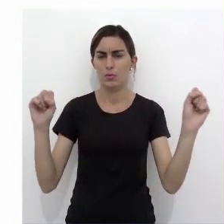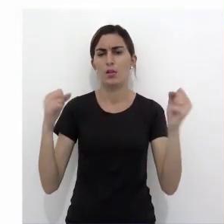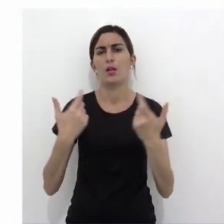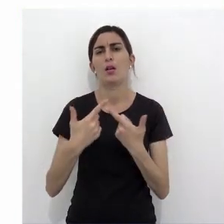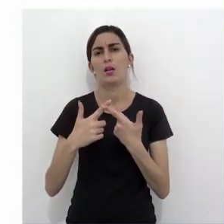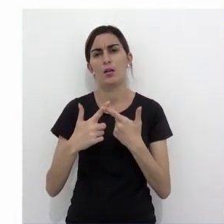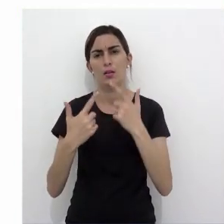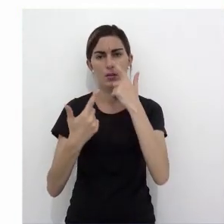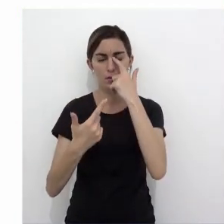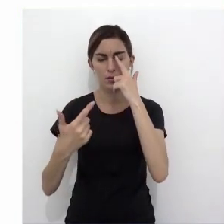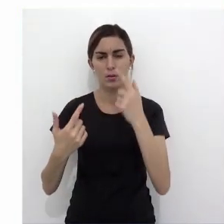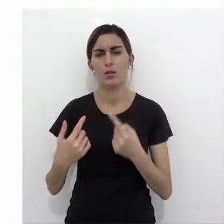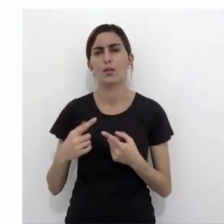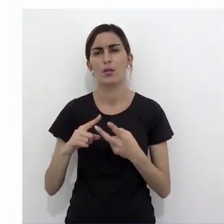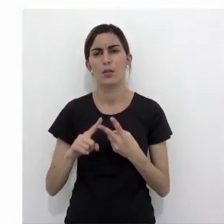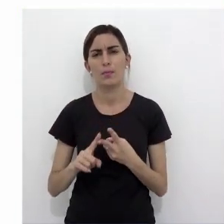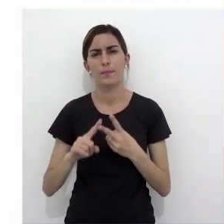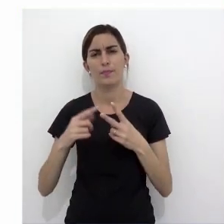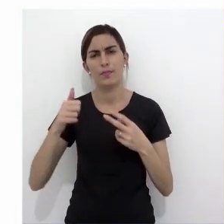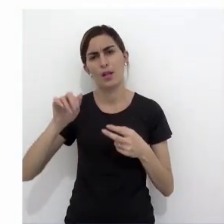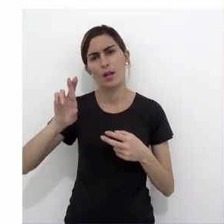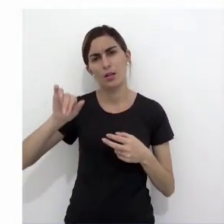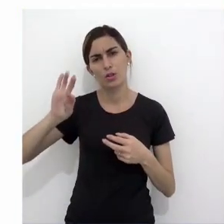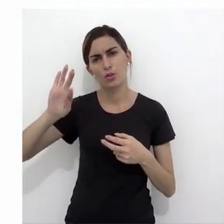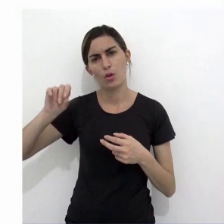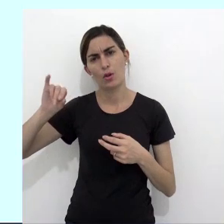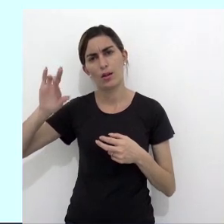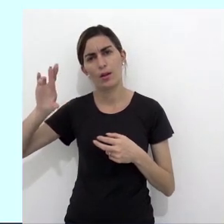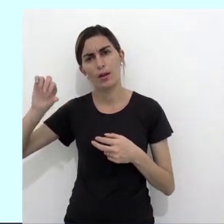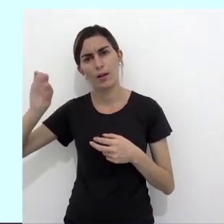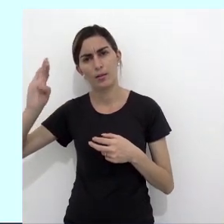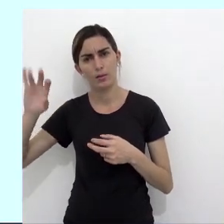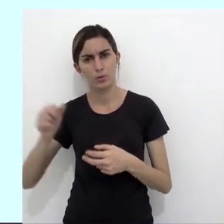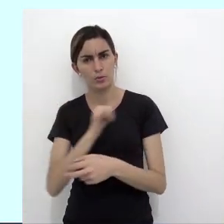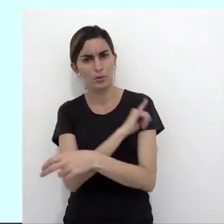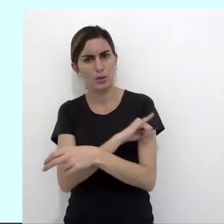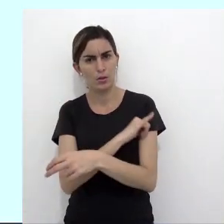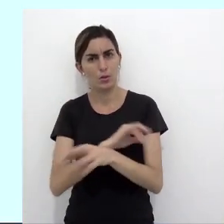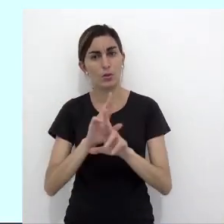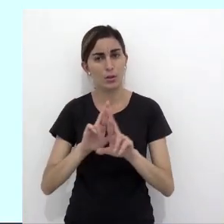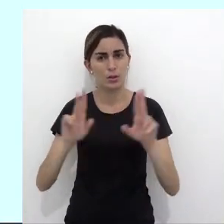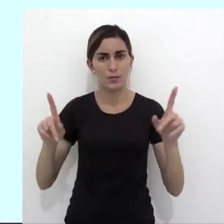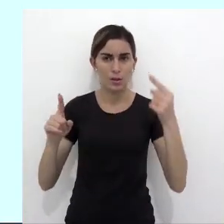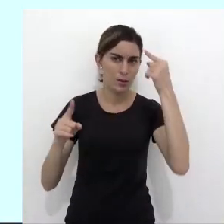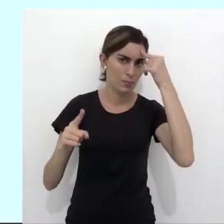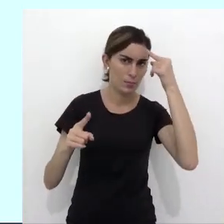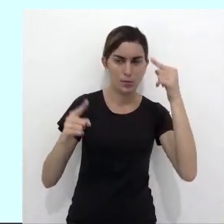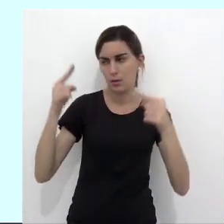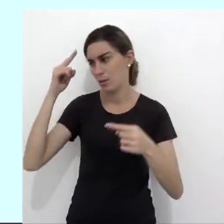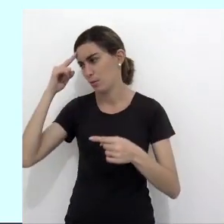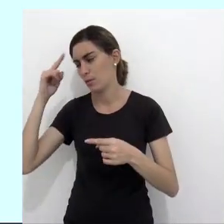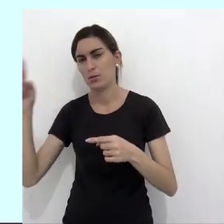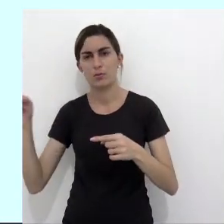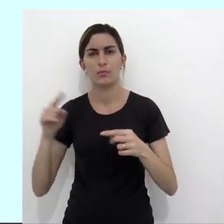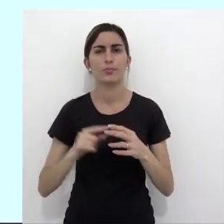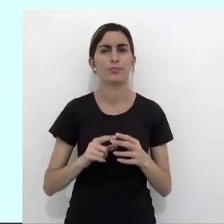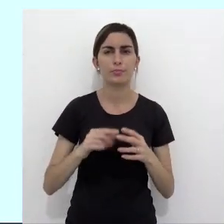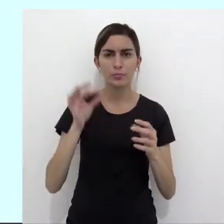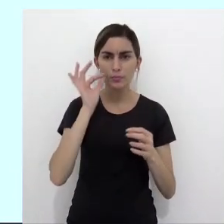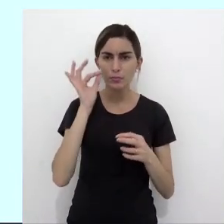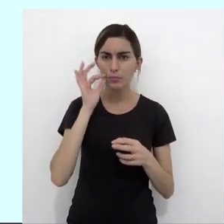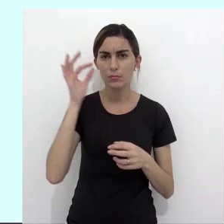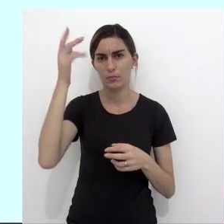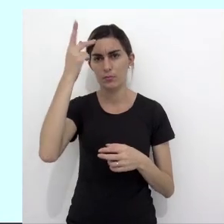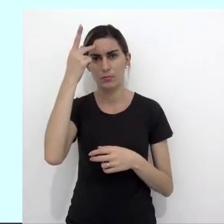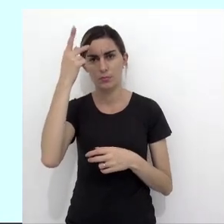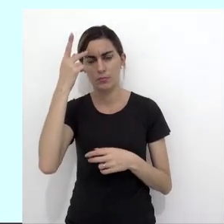defendido por velhas elites aristocráticas cariocas. A diferença de mentalidade aí com relação aos cafeicultores paulistas e